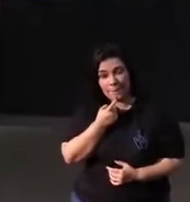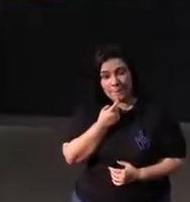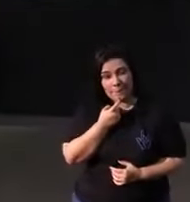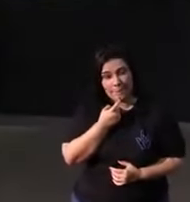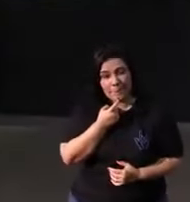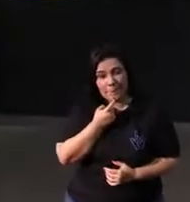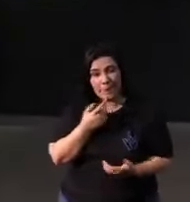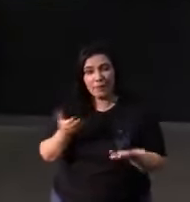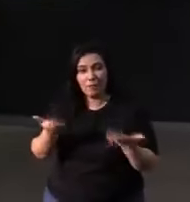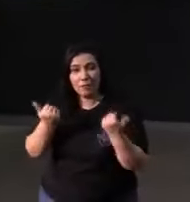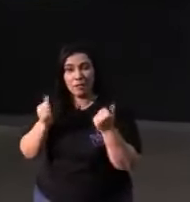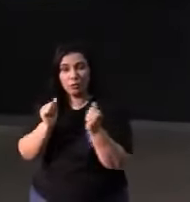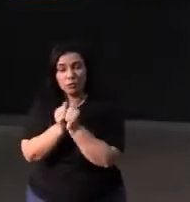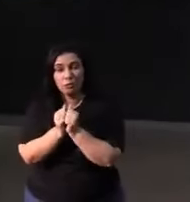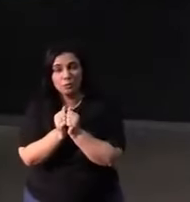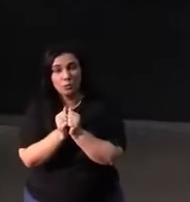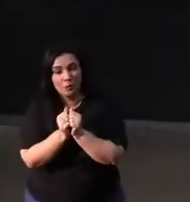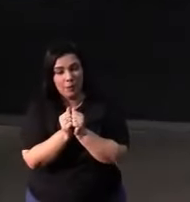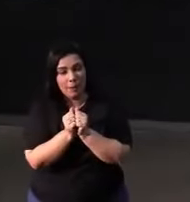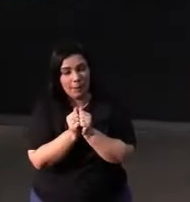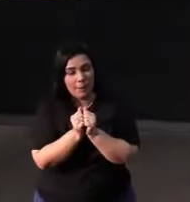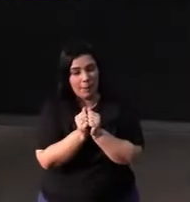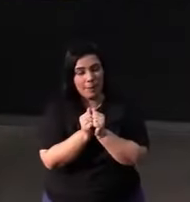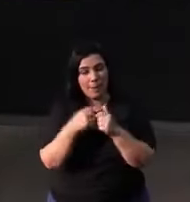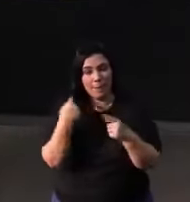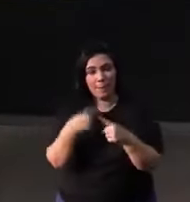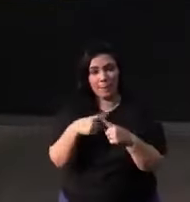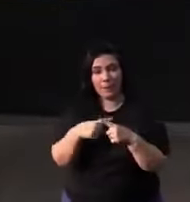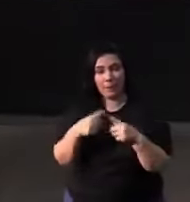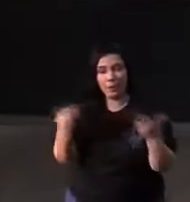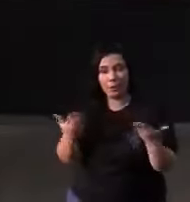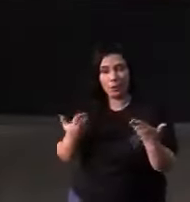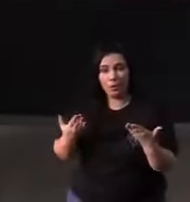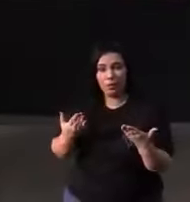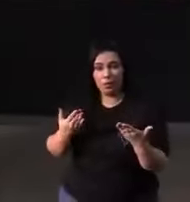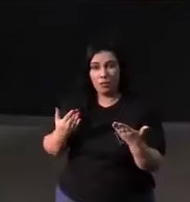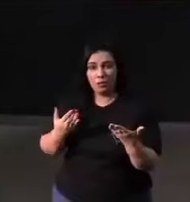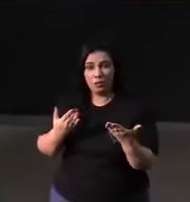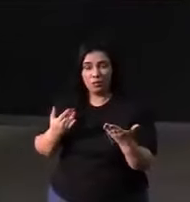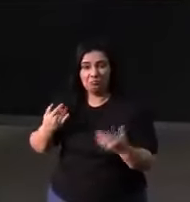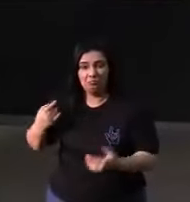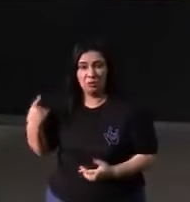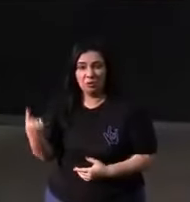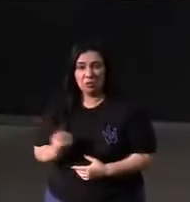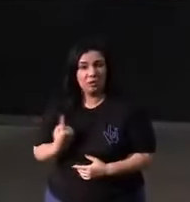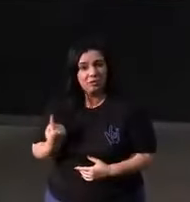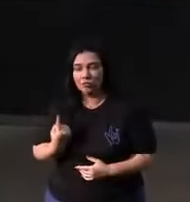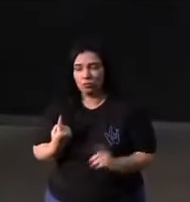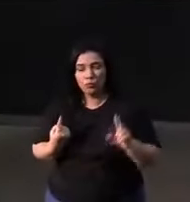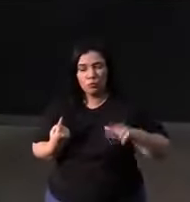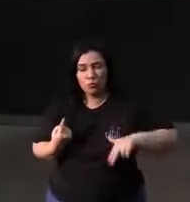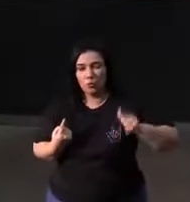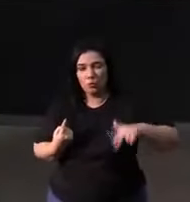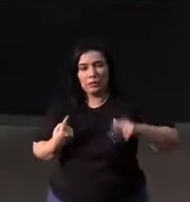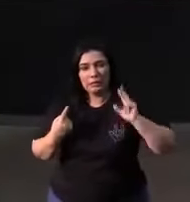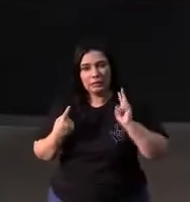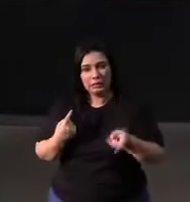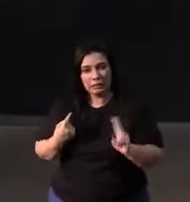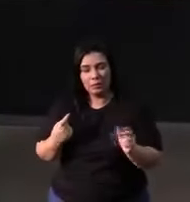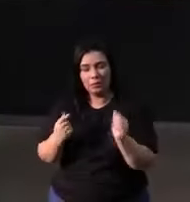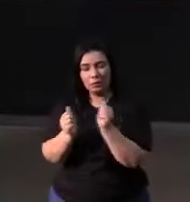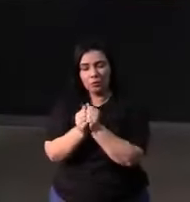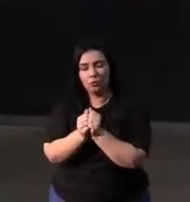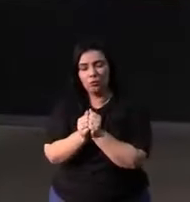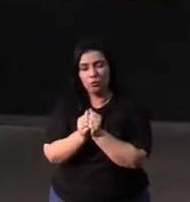de vir com você aqui na frente, porque a partir de hoje você nunca mais vai andar sozinho. Sempre vai ter alguém que o